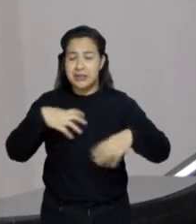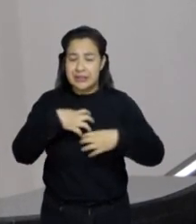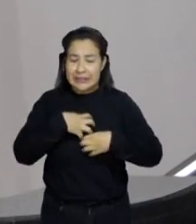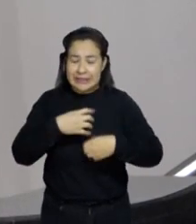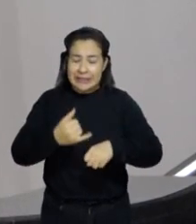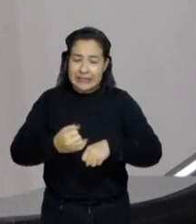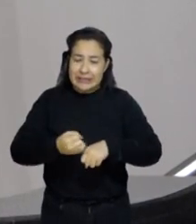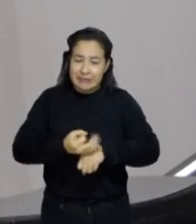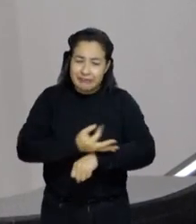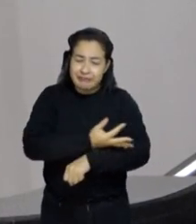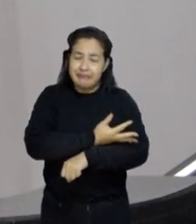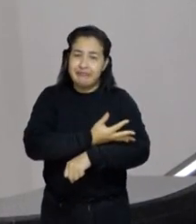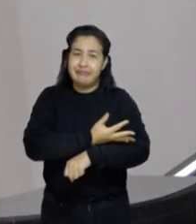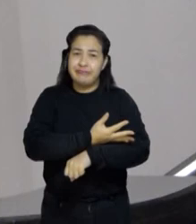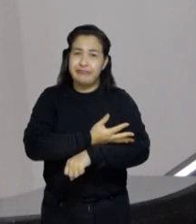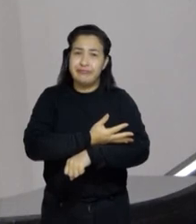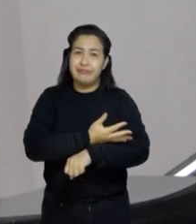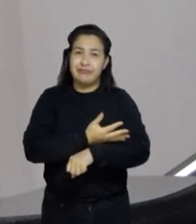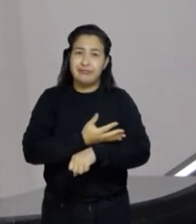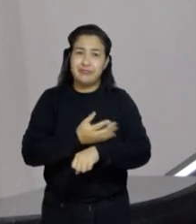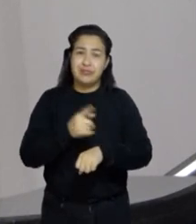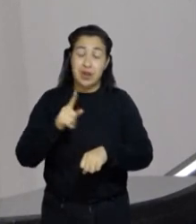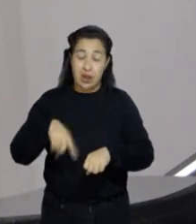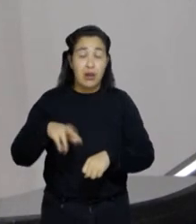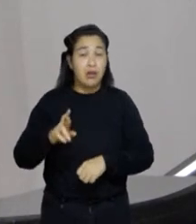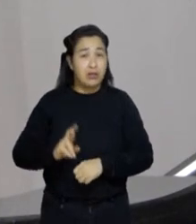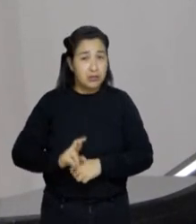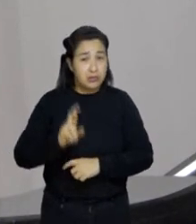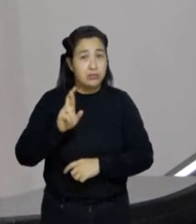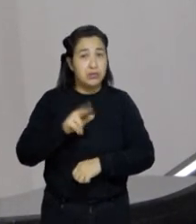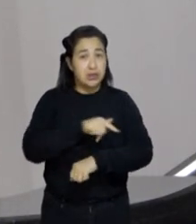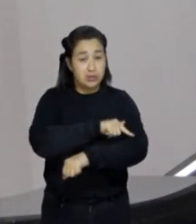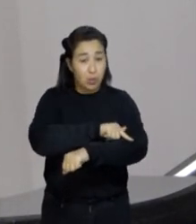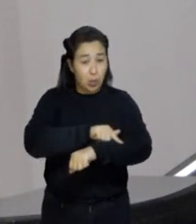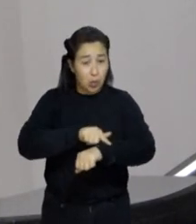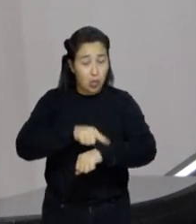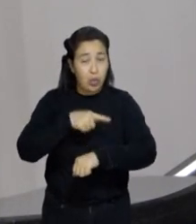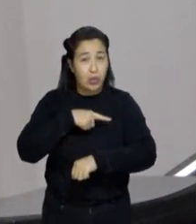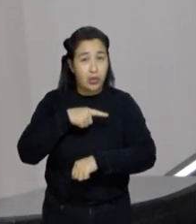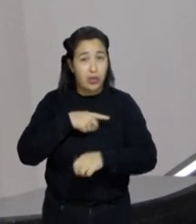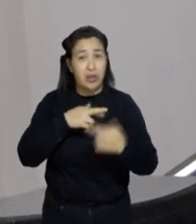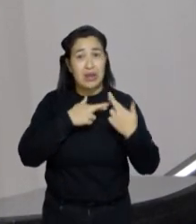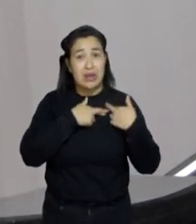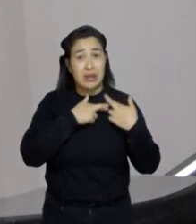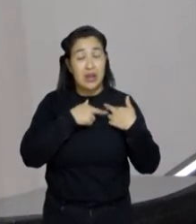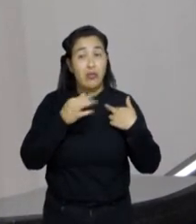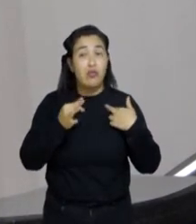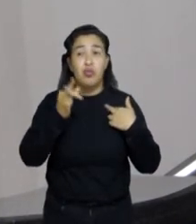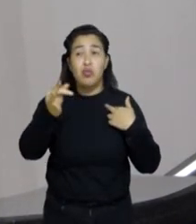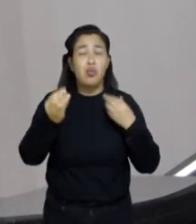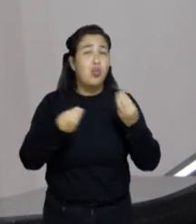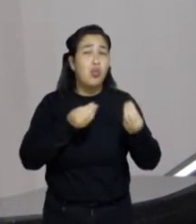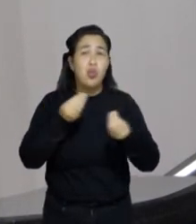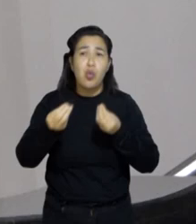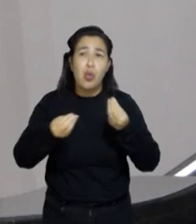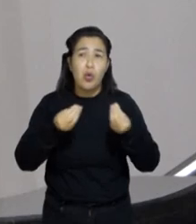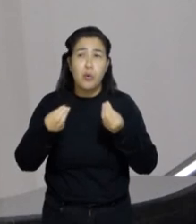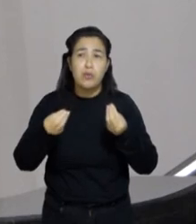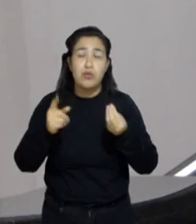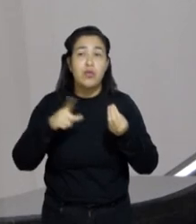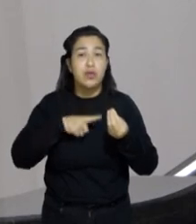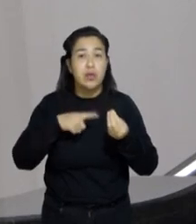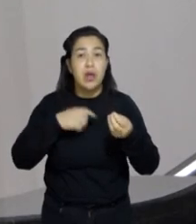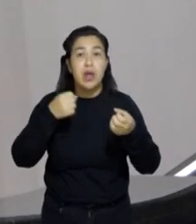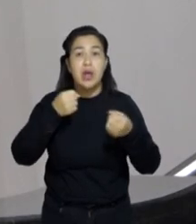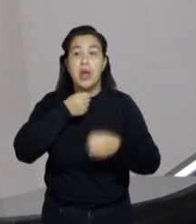e nos, claro, colocam muita responsabilidade ainda com relação ao nosso futuro. Porque é verdade, existem imprensas